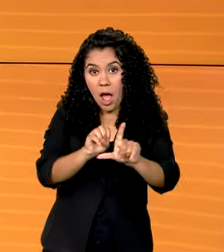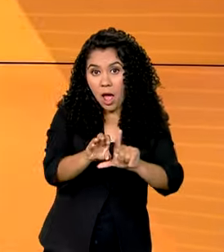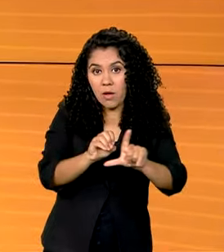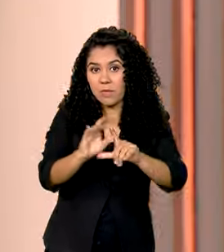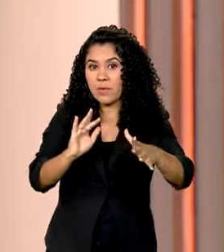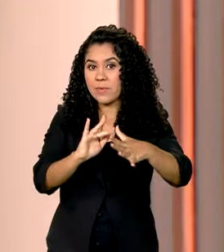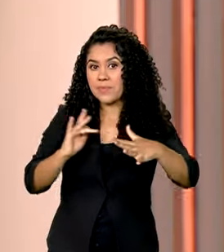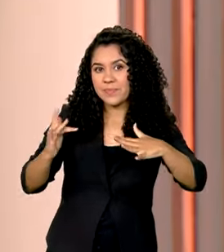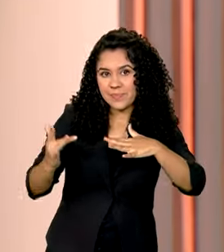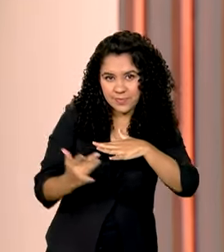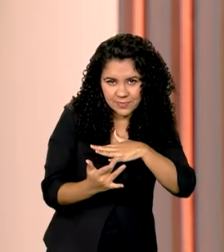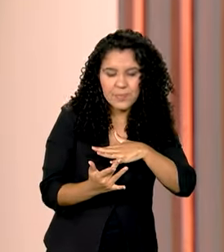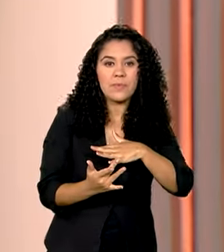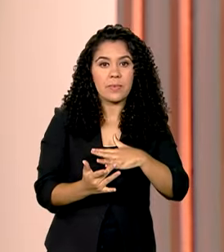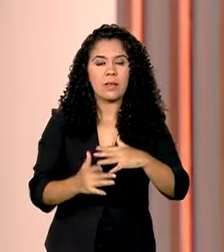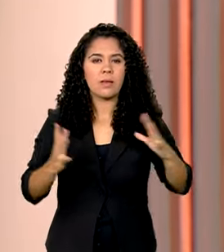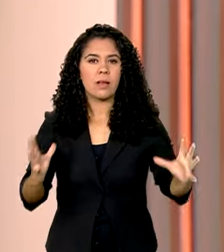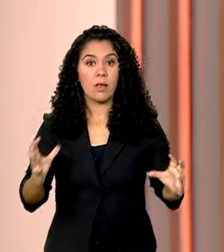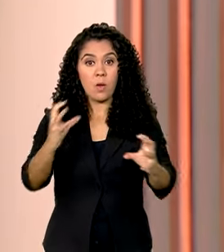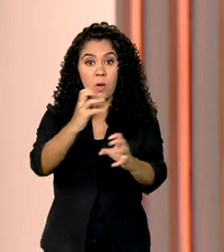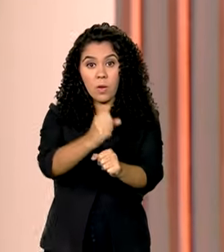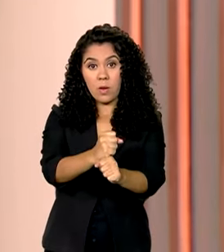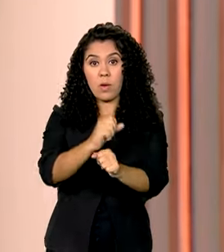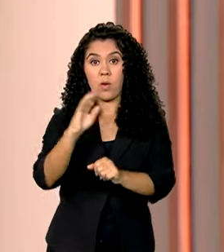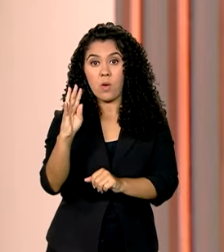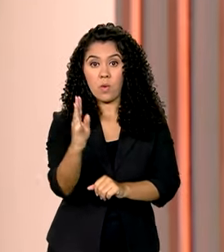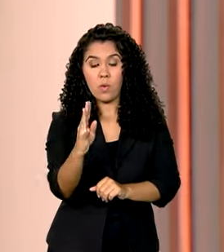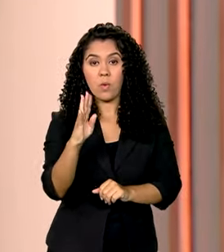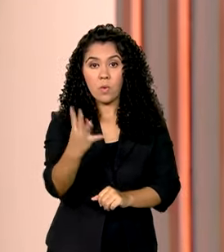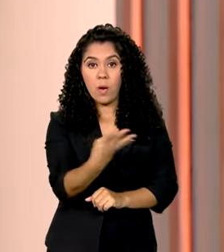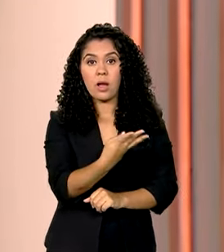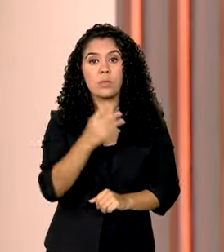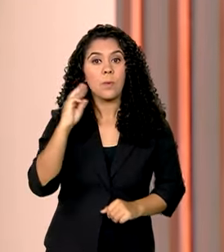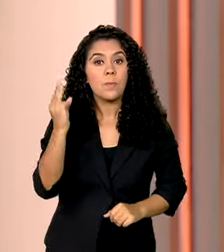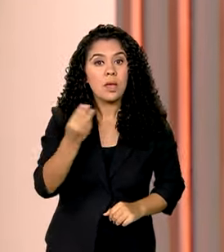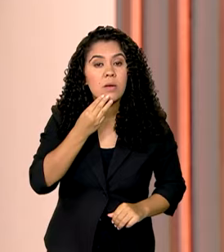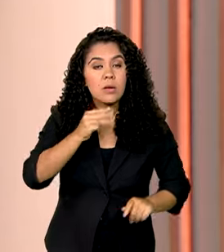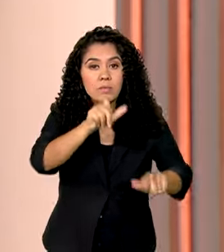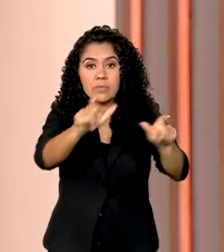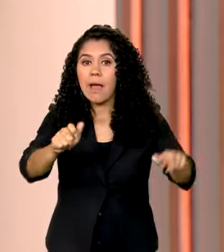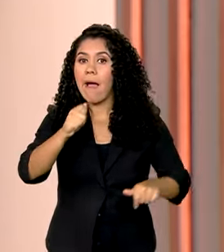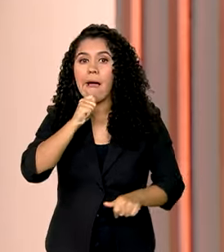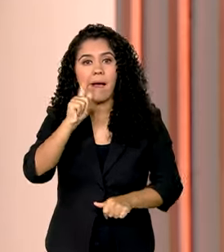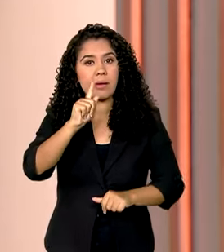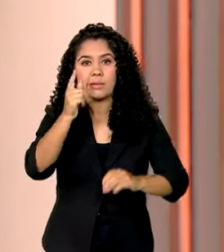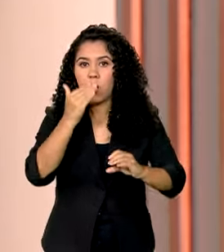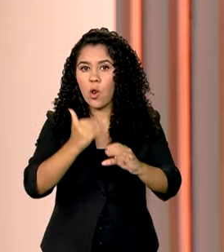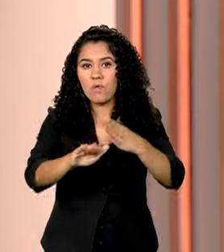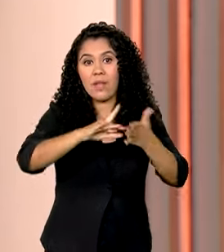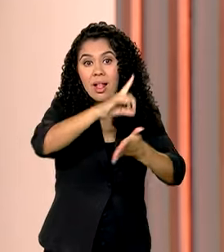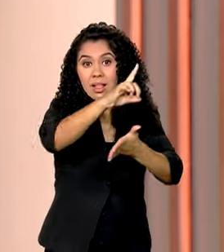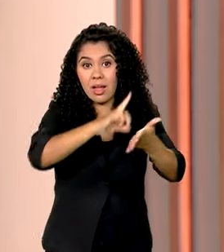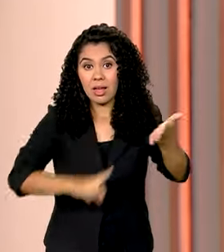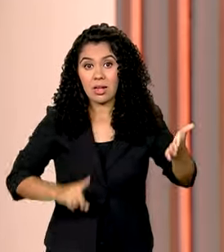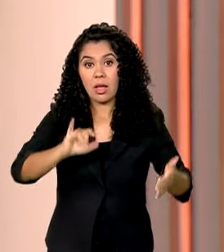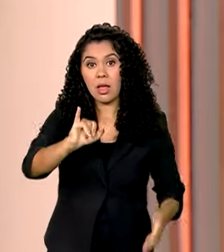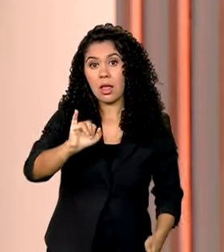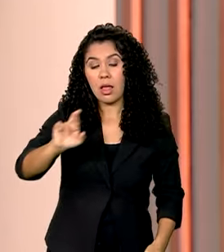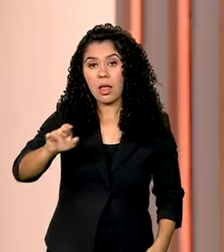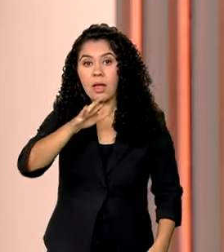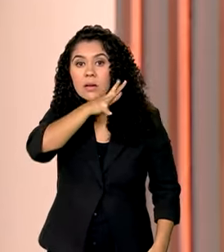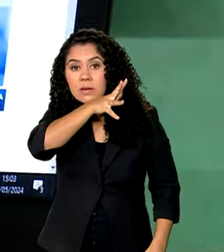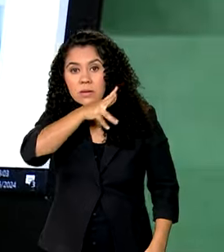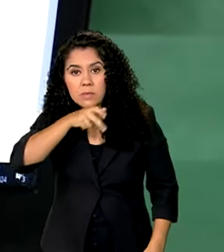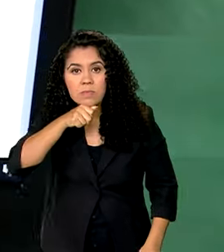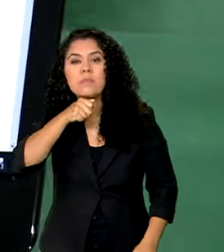sociais. Cerca de 4 milhões de contribuintes ainda não enviaram a declaração do imposto de renda. O prazo